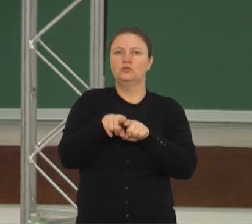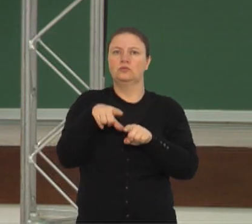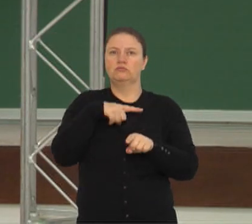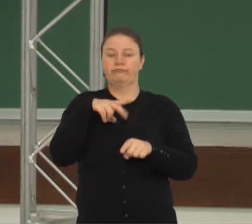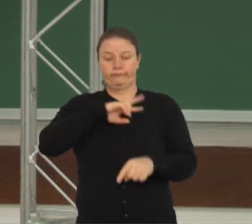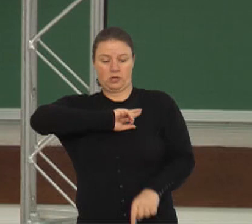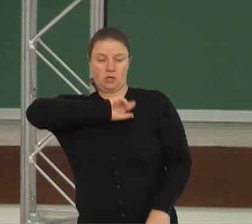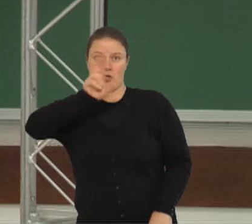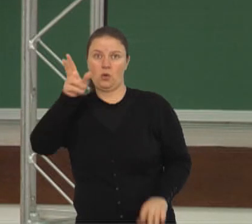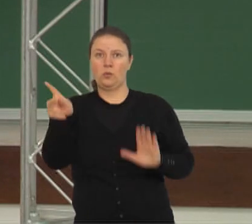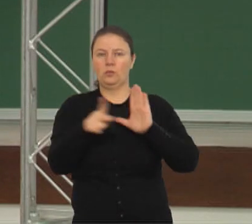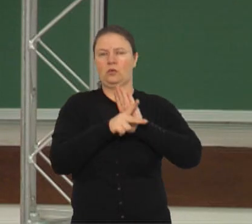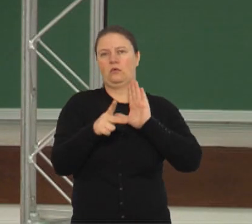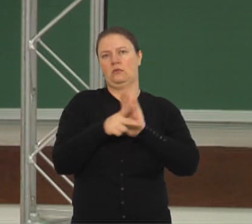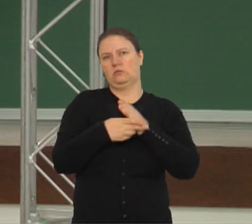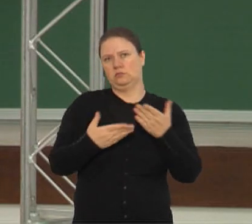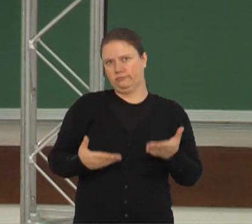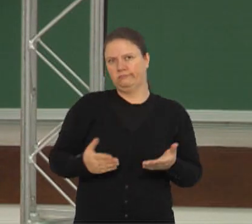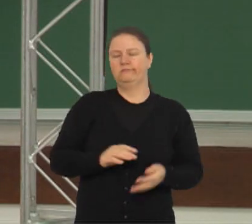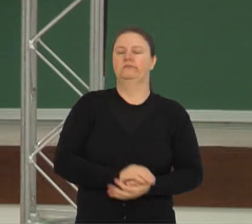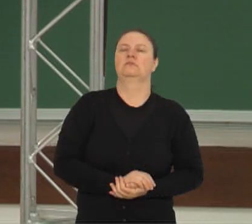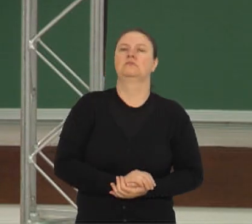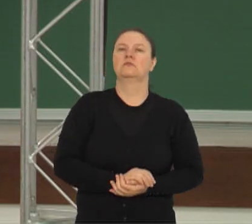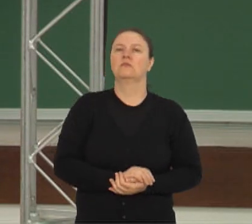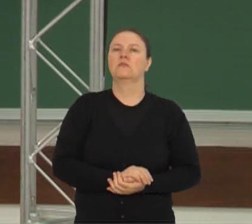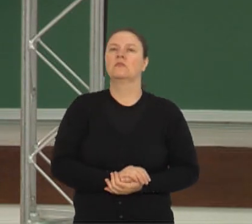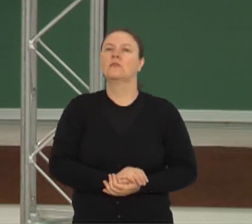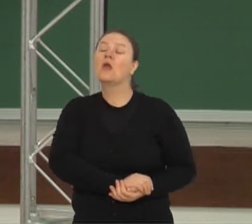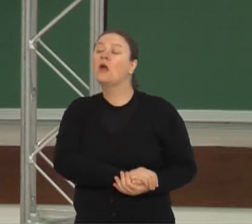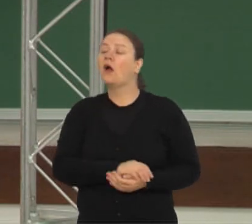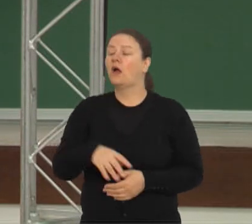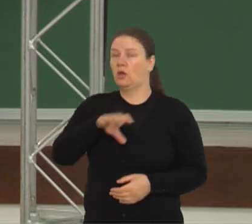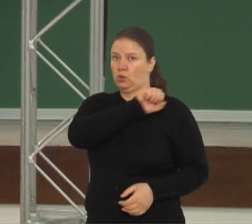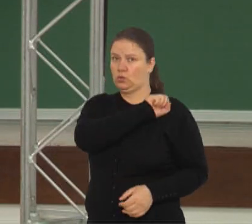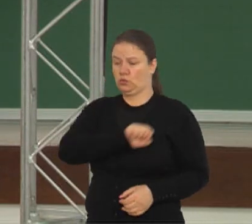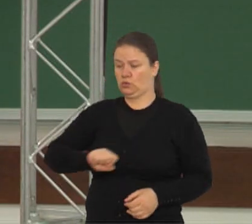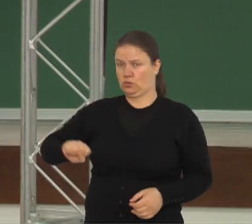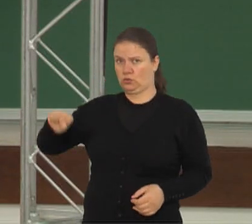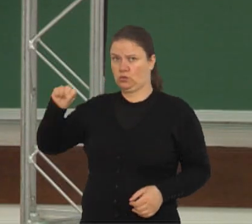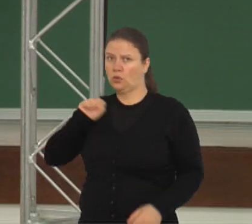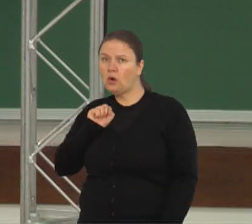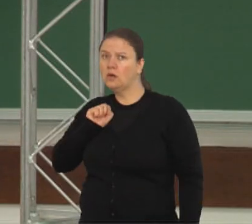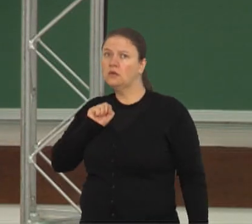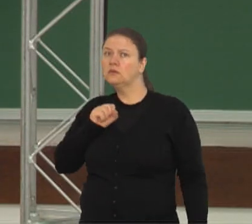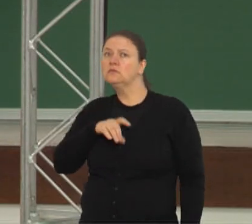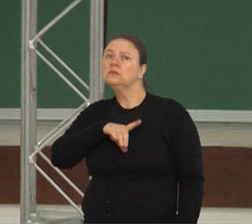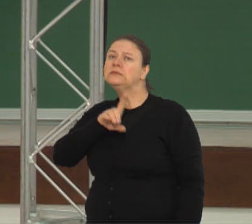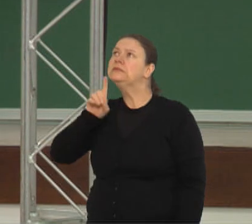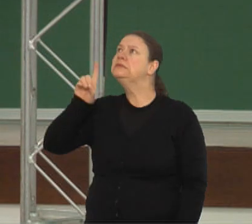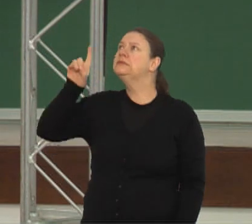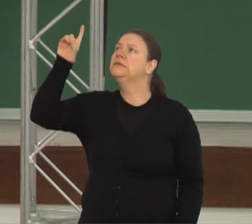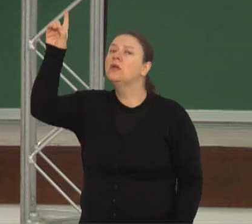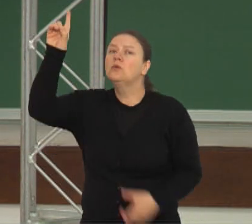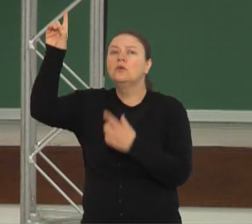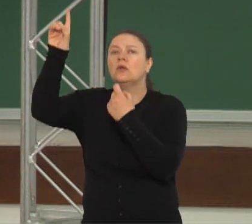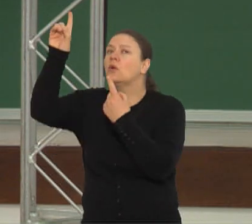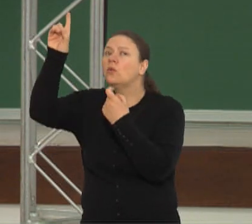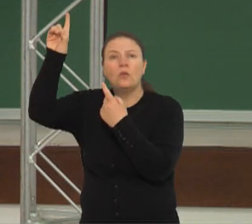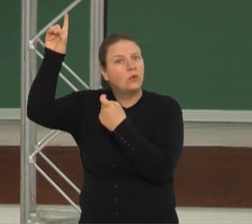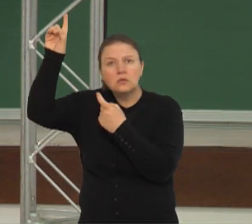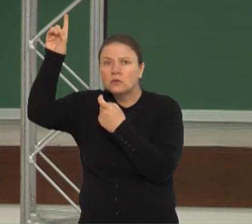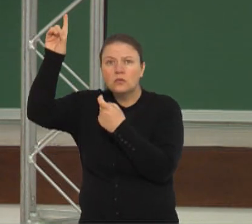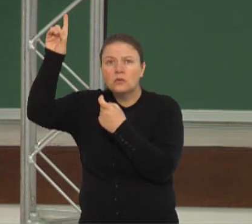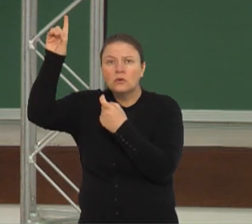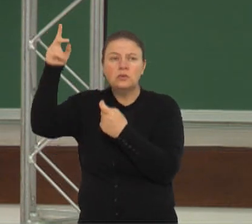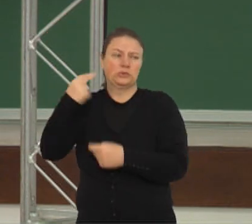suas argumentações era que Deus, para ser Deus, tinha que ser um. Se tivesse vários, não seria